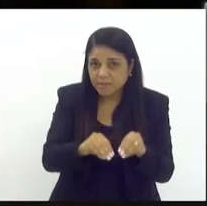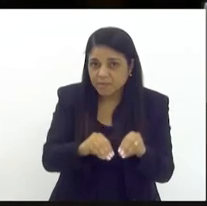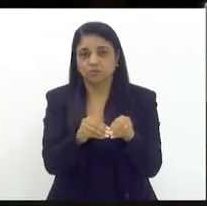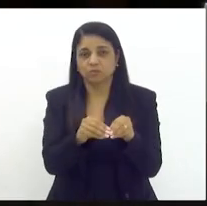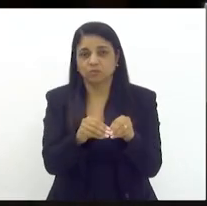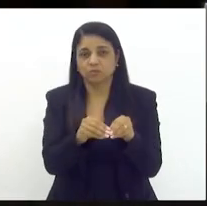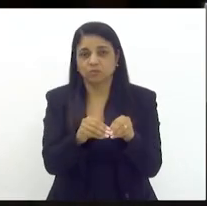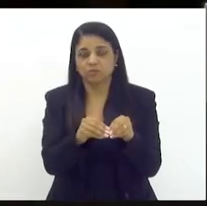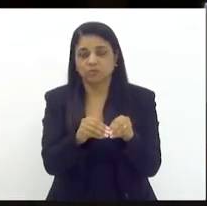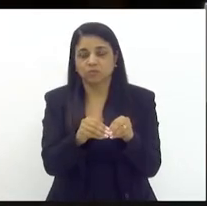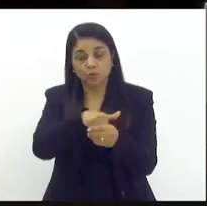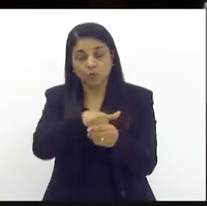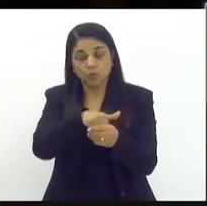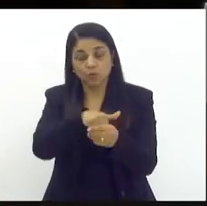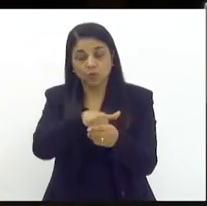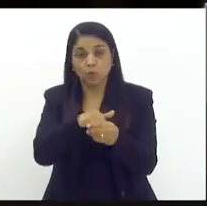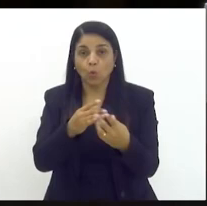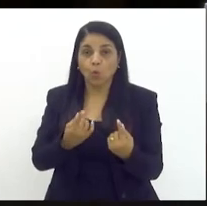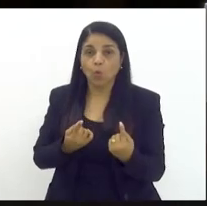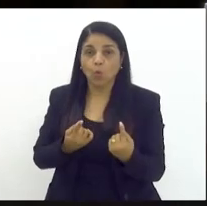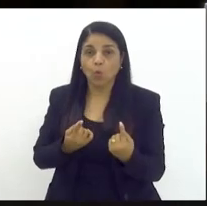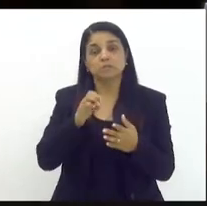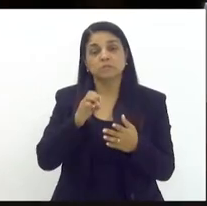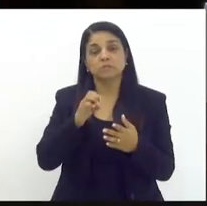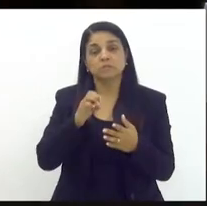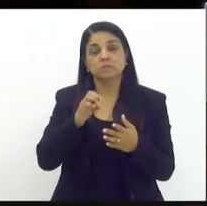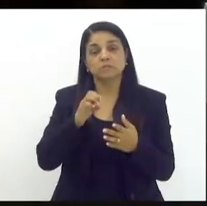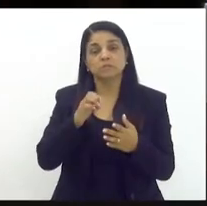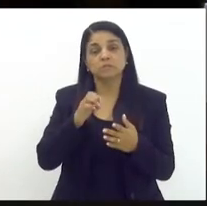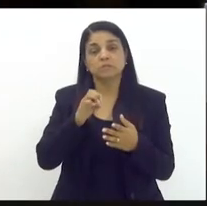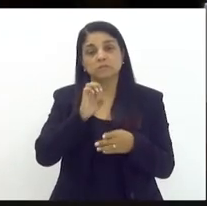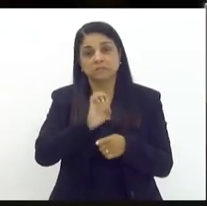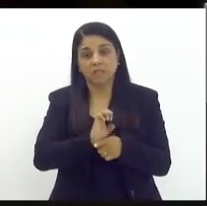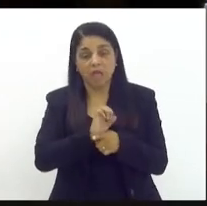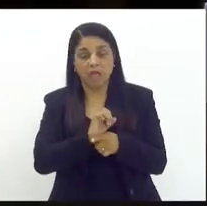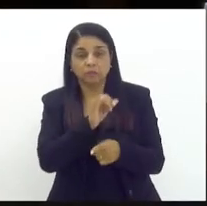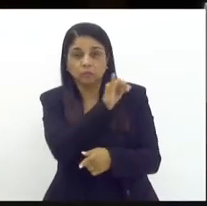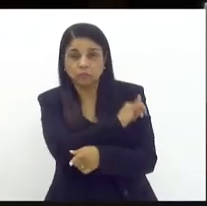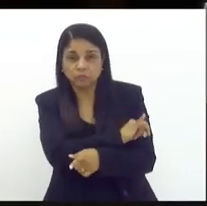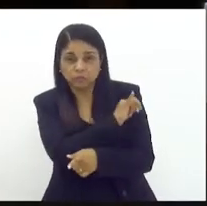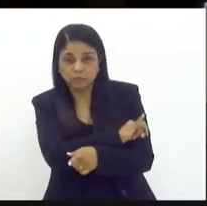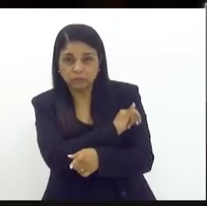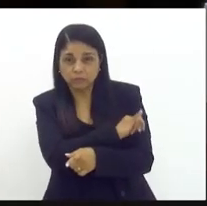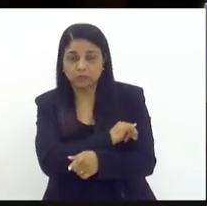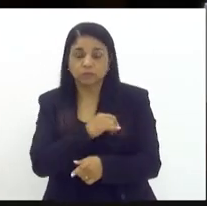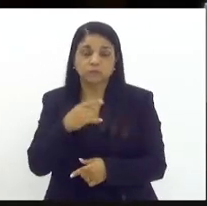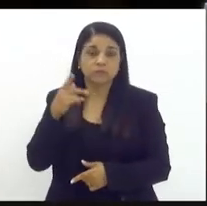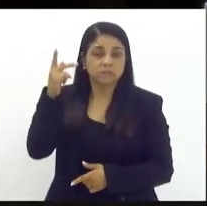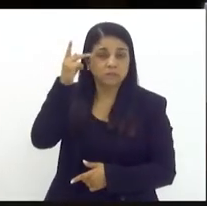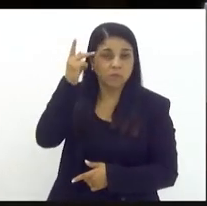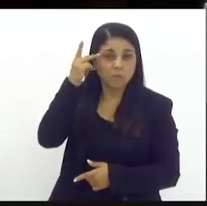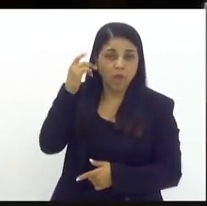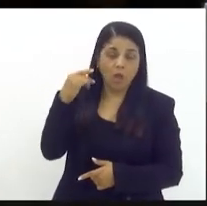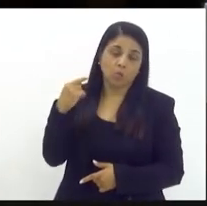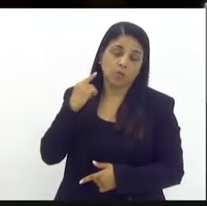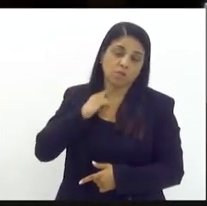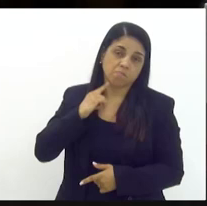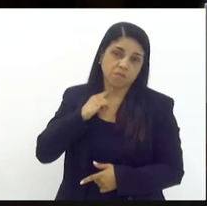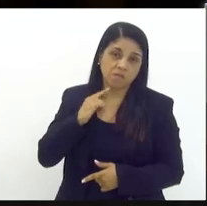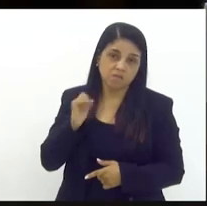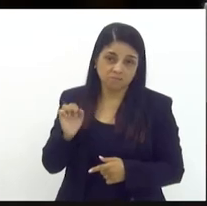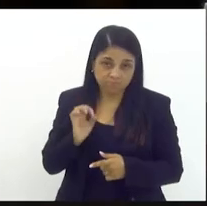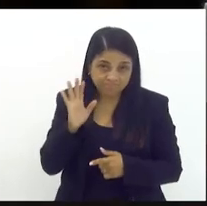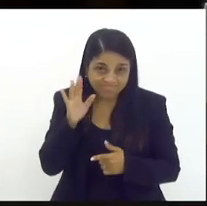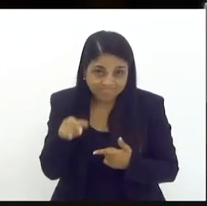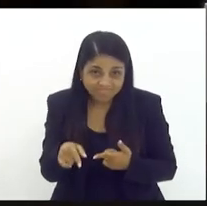começaram a voltar contra e os estados mais ricos Rio de Janeiro São Paulo e Minas Gerais também porque não tinha transições